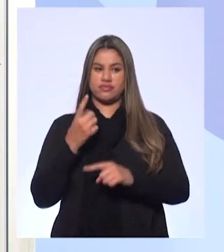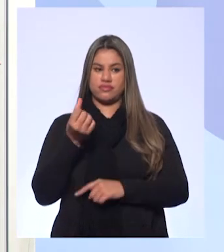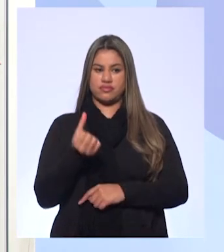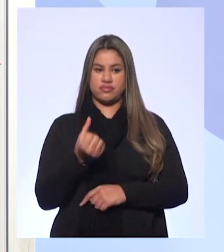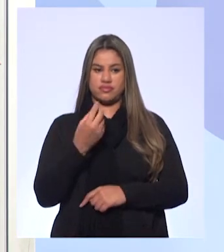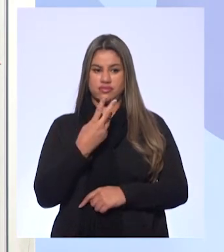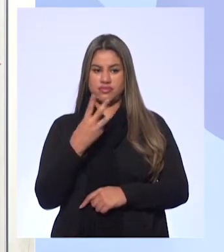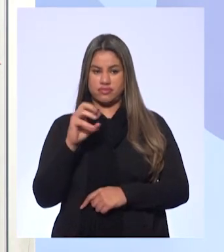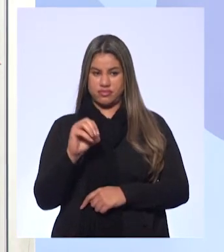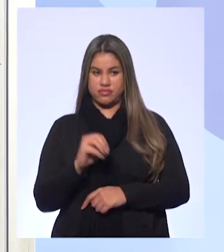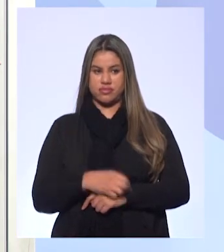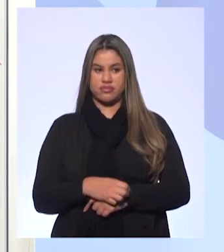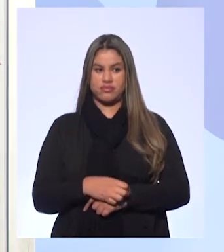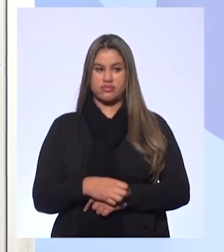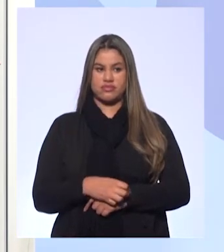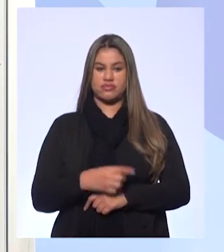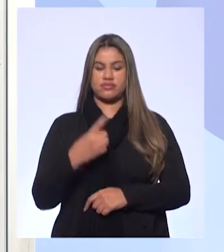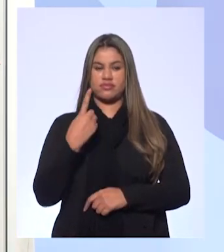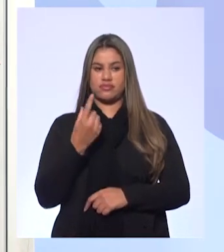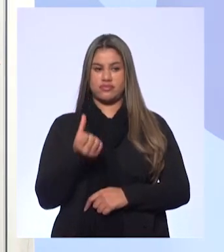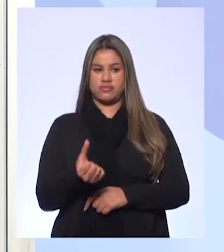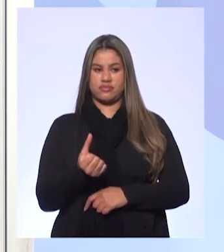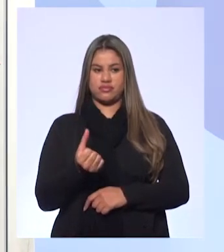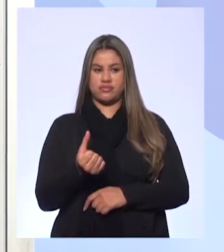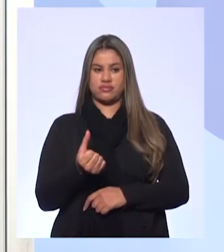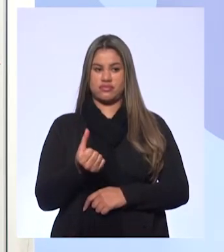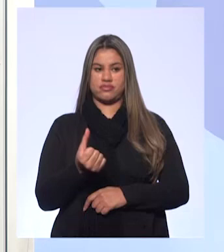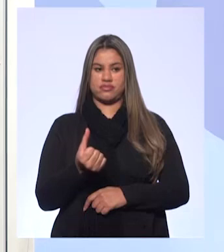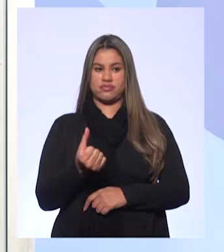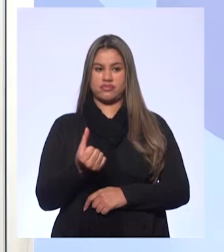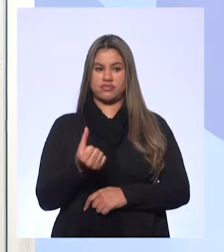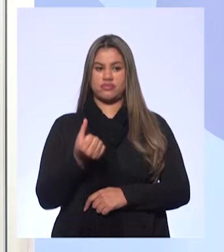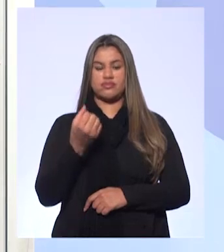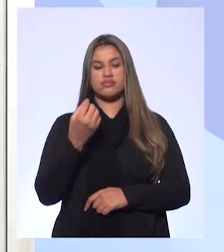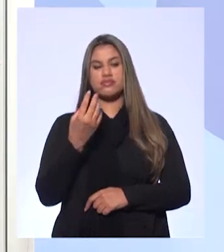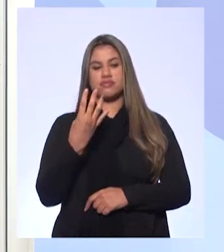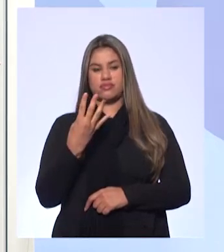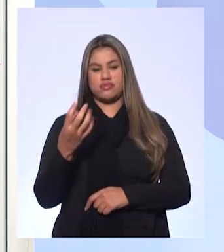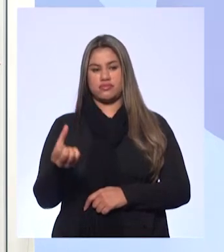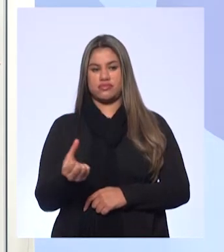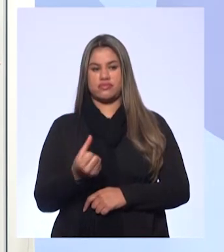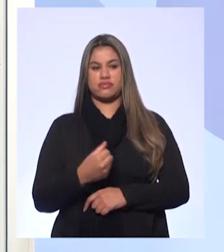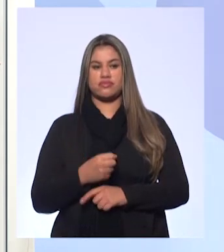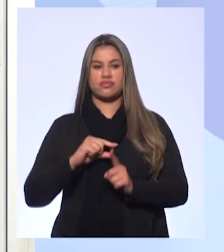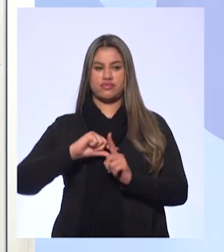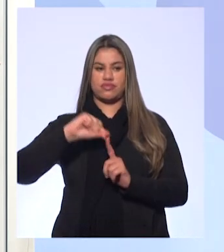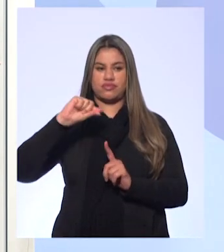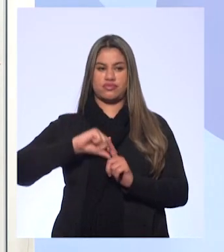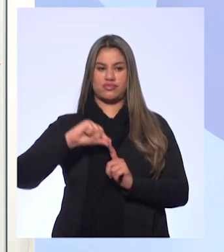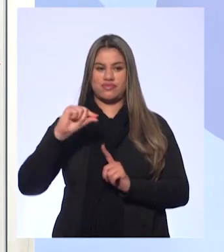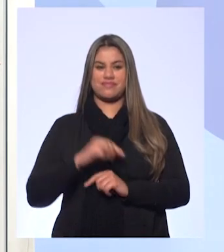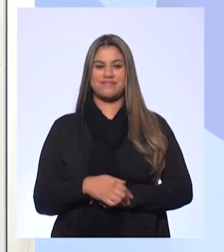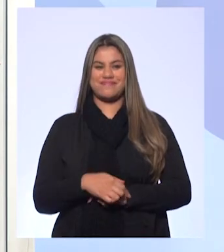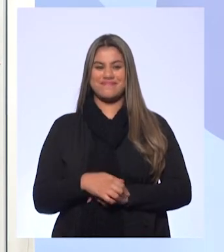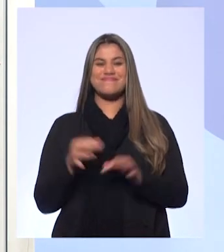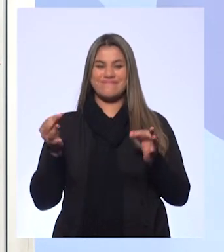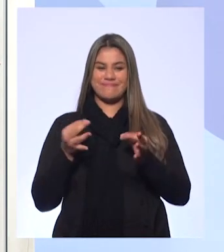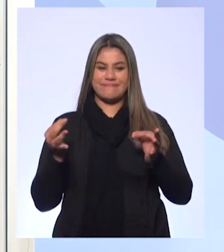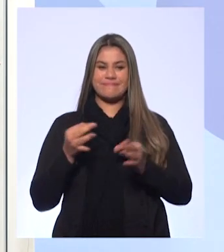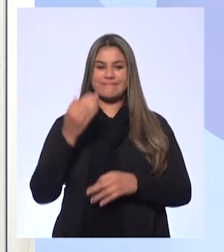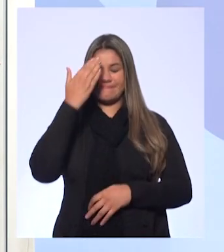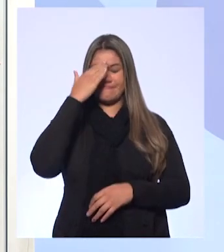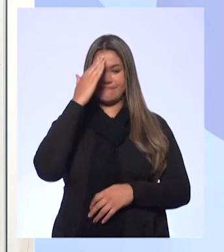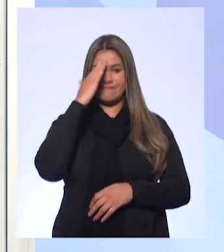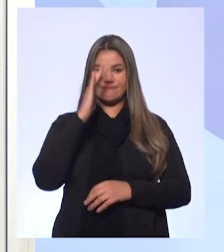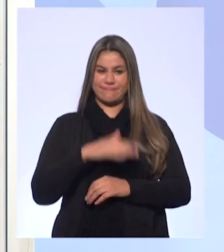6, 30, mais 16, 46 unidades. Perfeito? Deu para pegar a